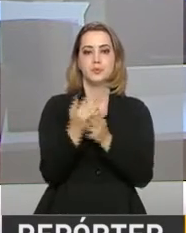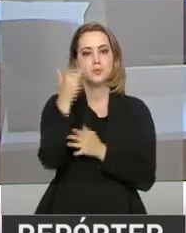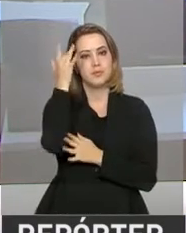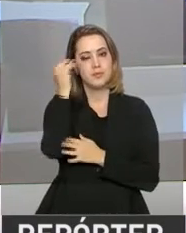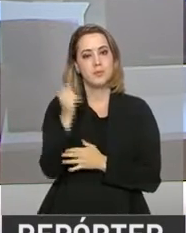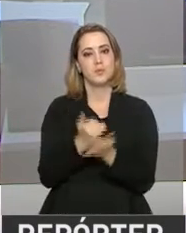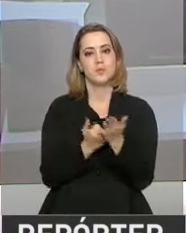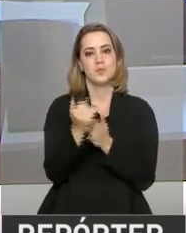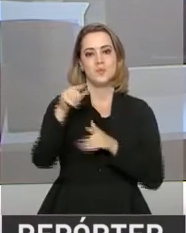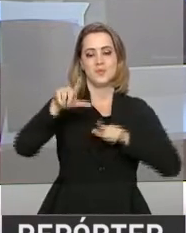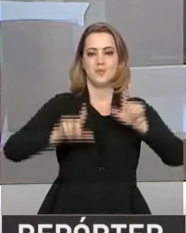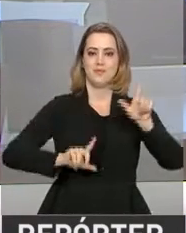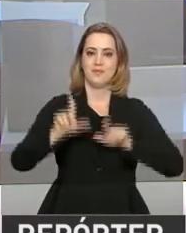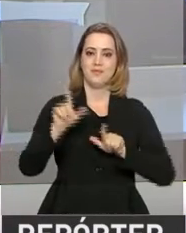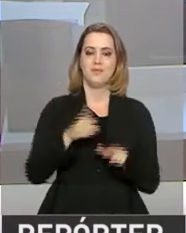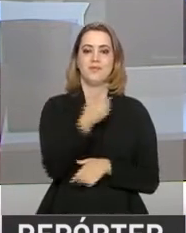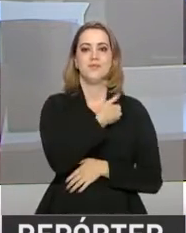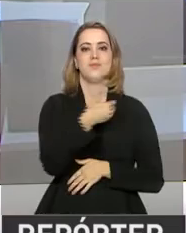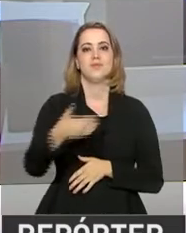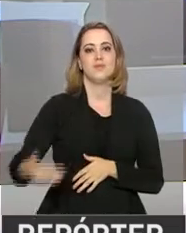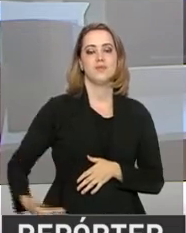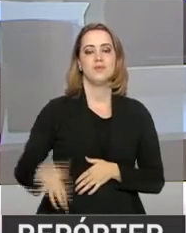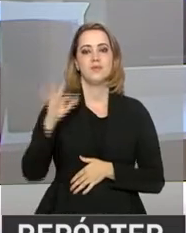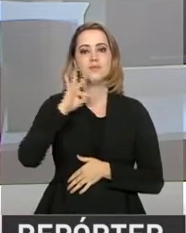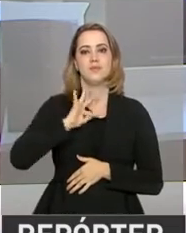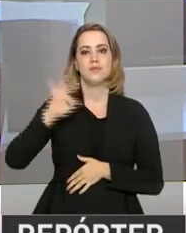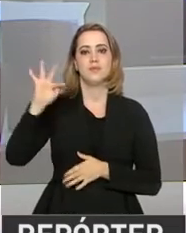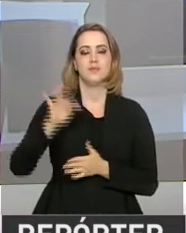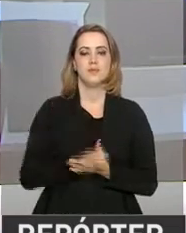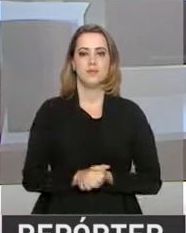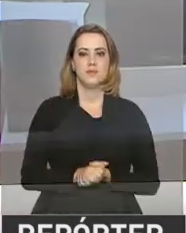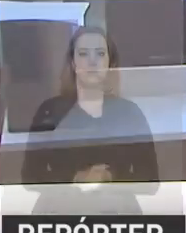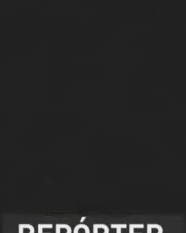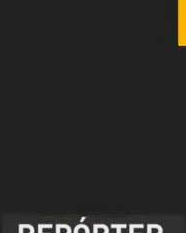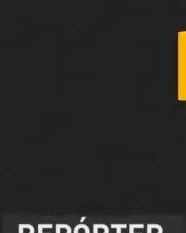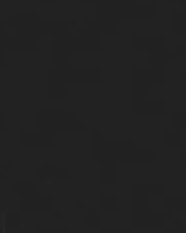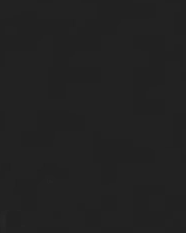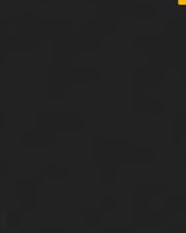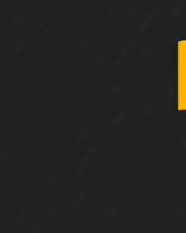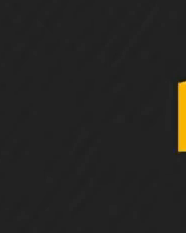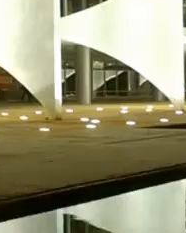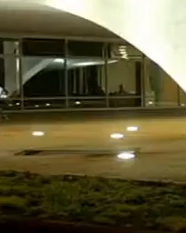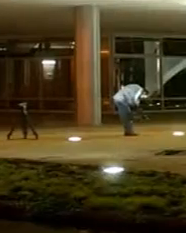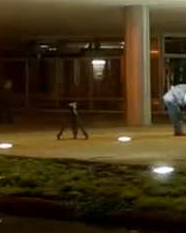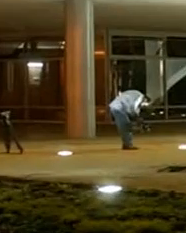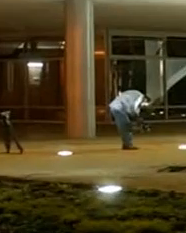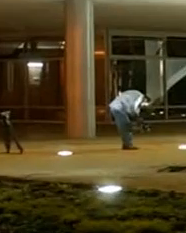amanhã. Continue com a gente, NBR, a TV do Governo Federal.